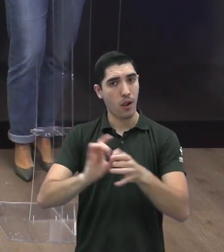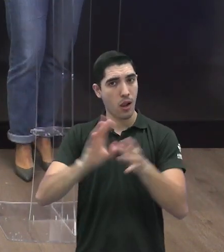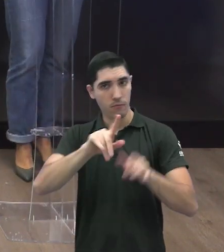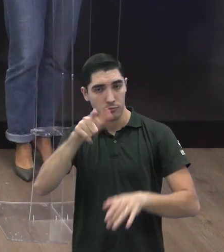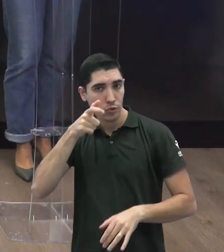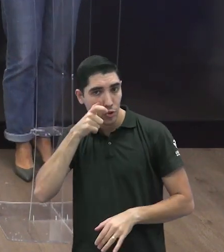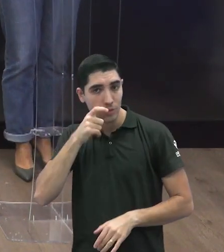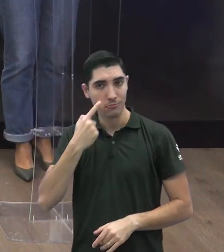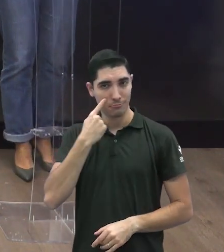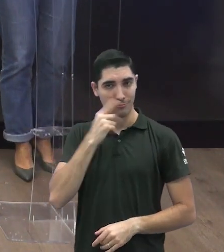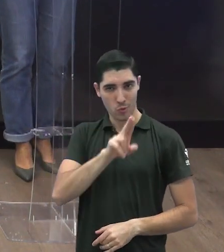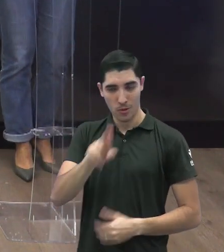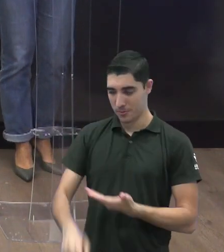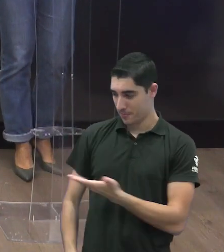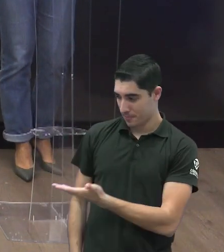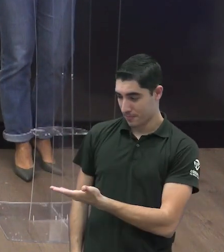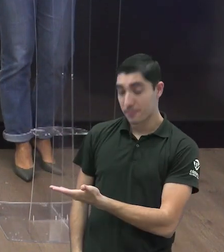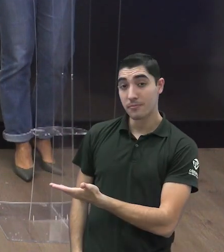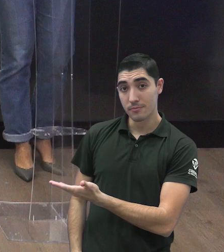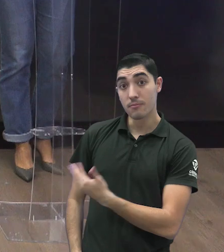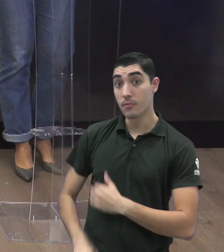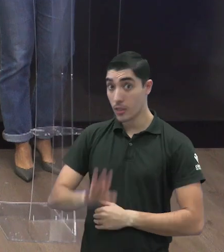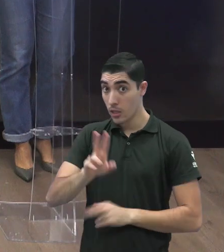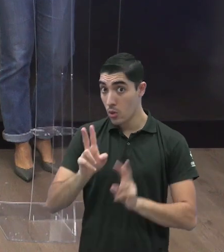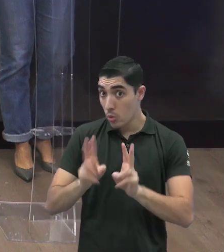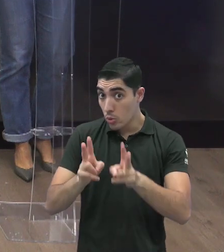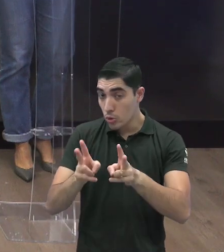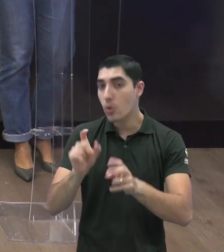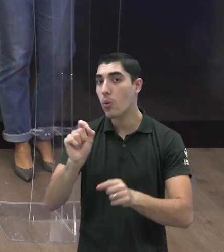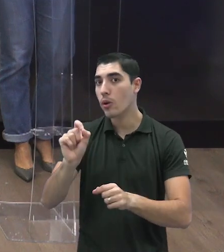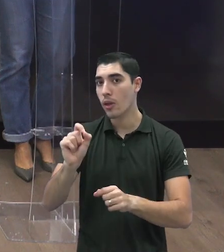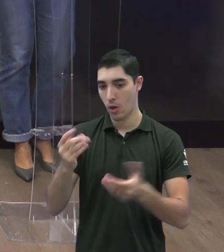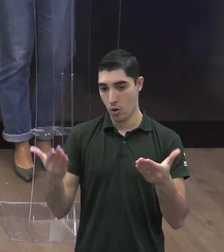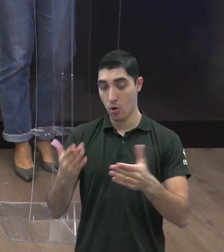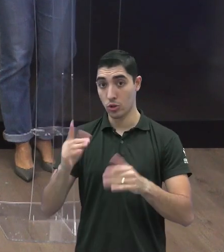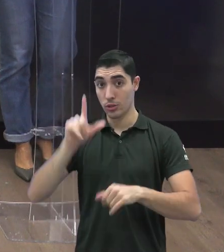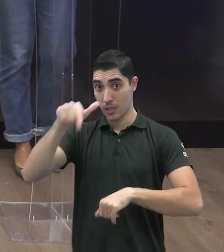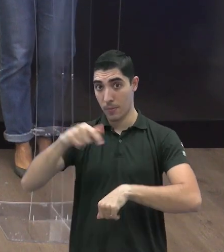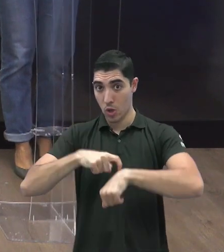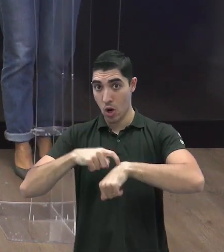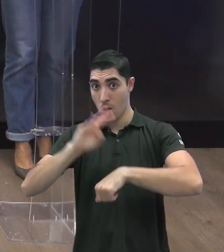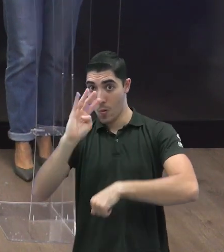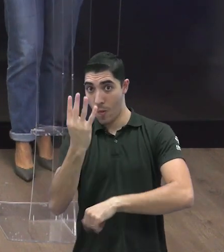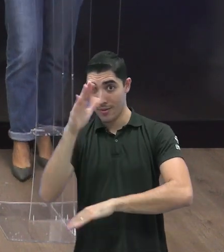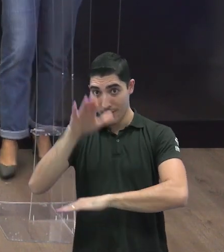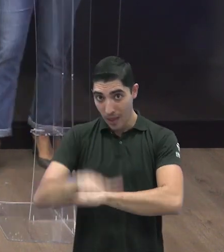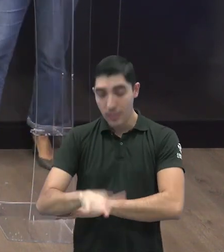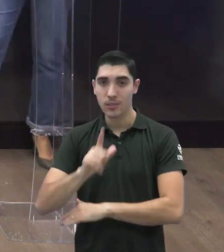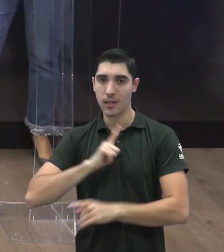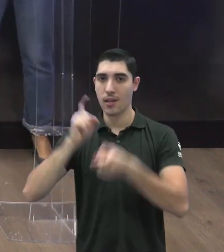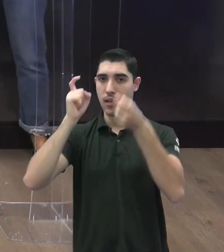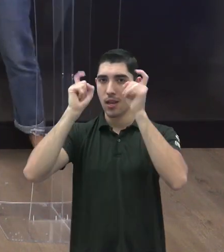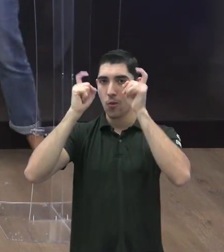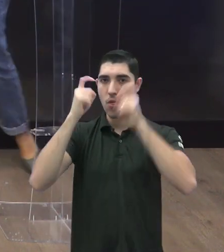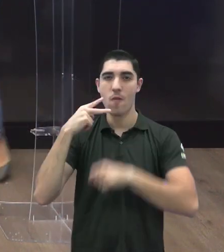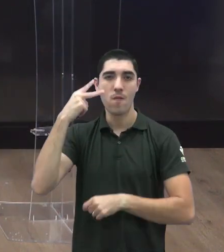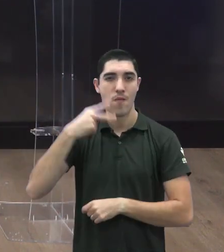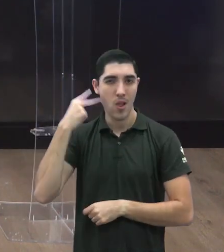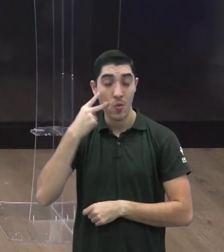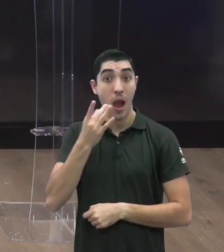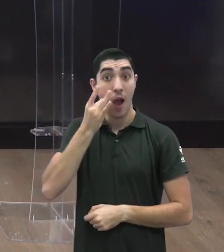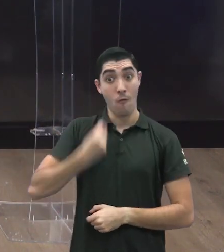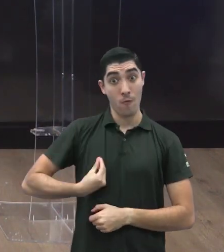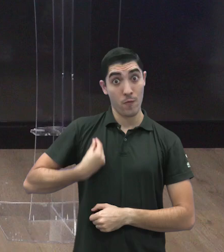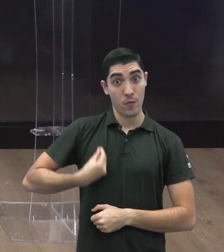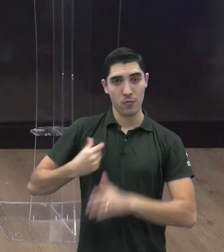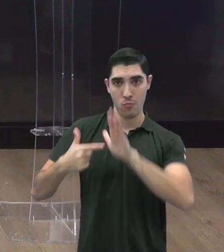nosso canal do YouTube, TV Câmara SJC. E fique ligado na programação, porque a partir das 4 horas da tarde de hoje tem sessão